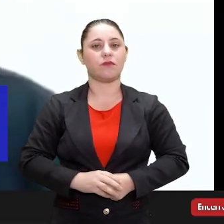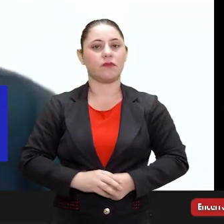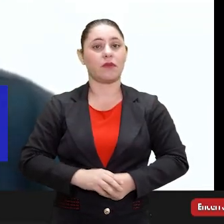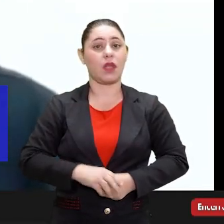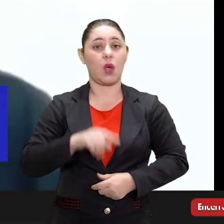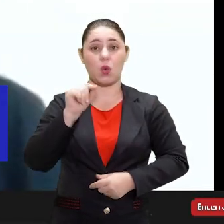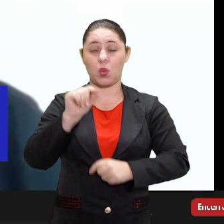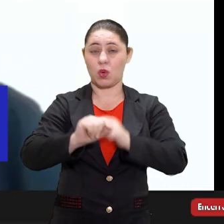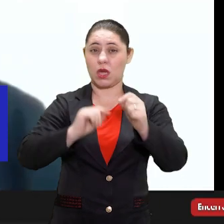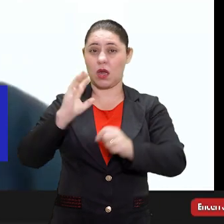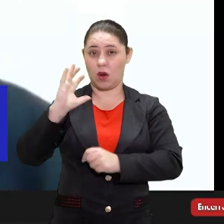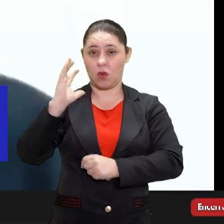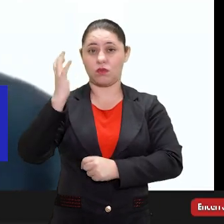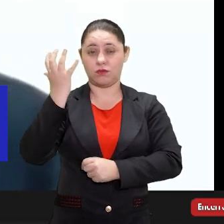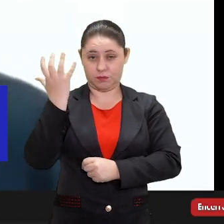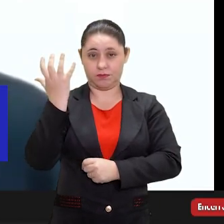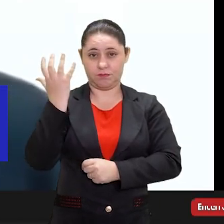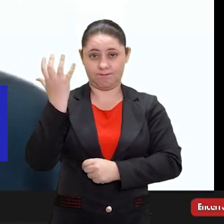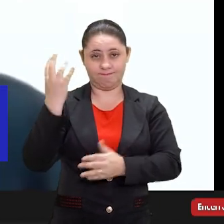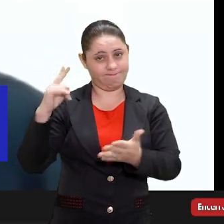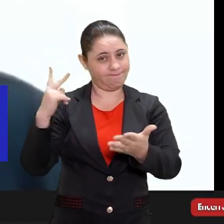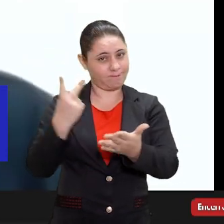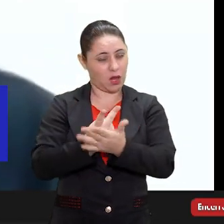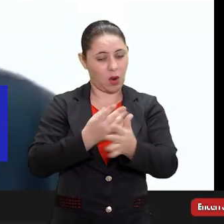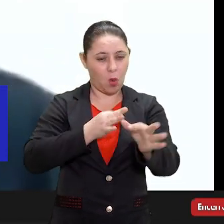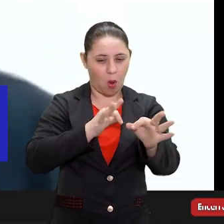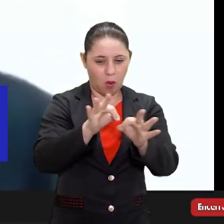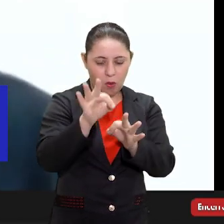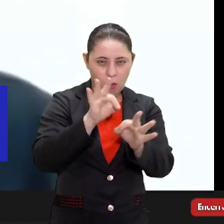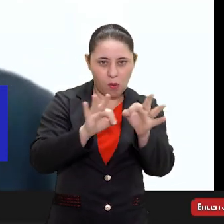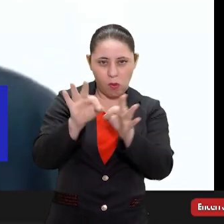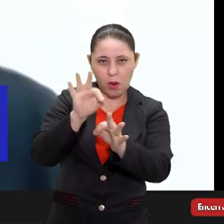pedagógico a ser feito na primeira versão da prova.